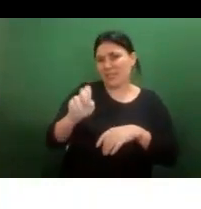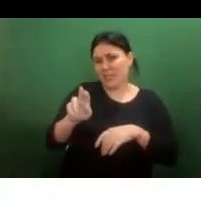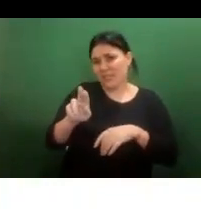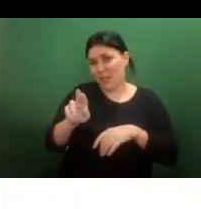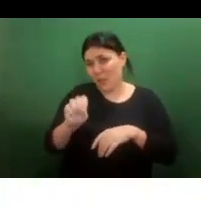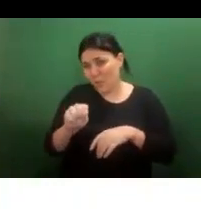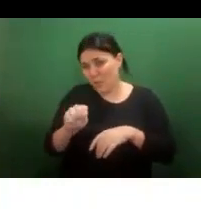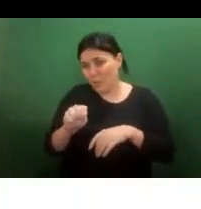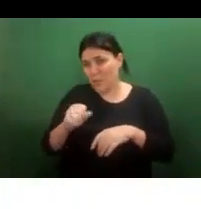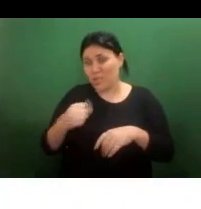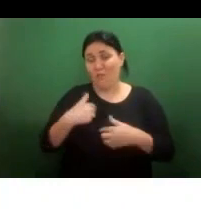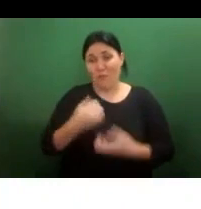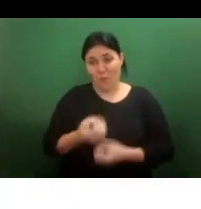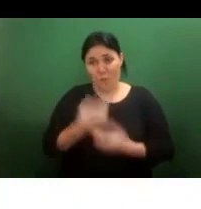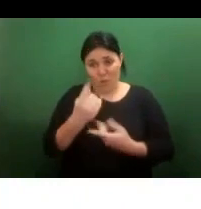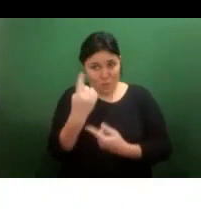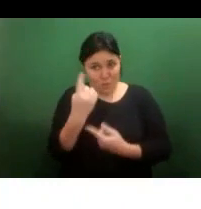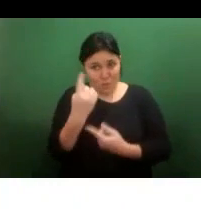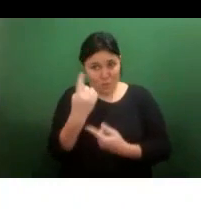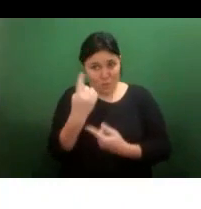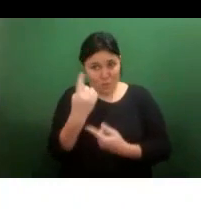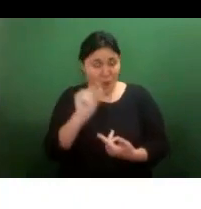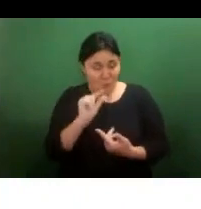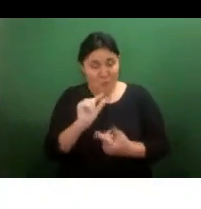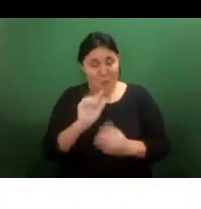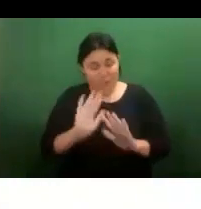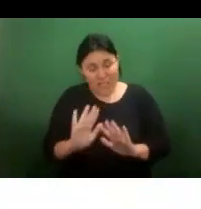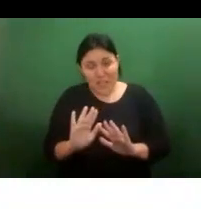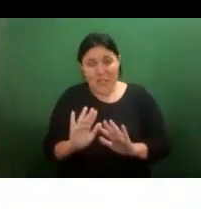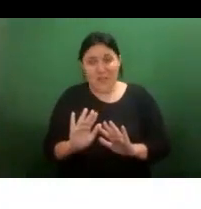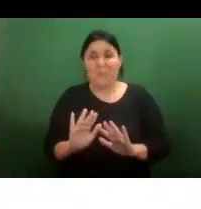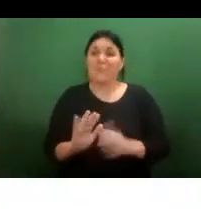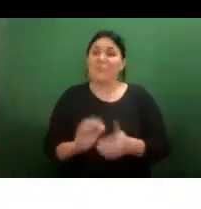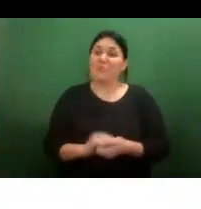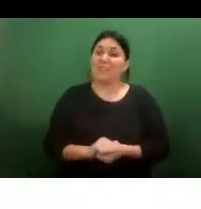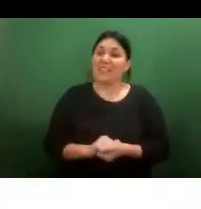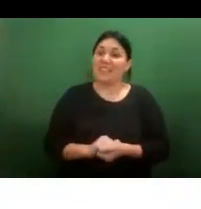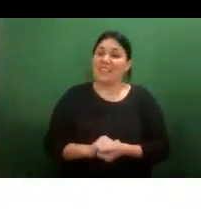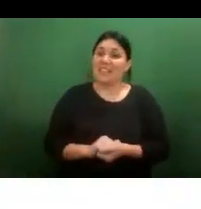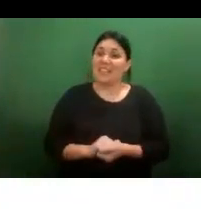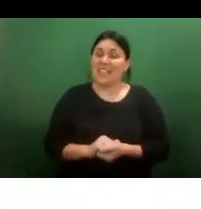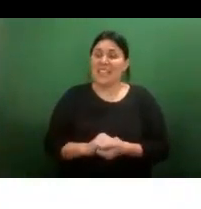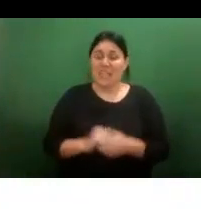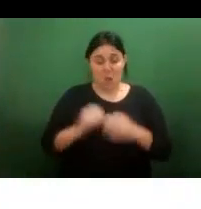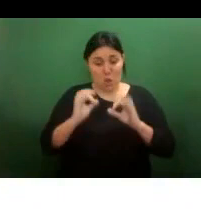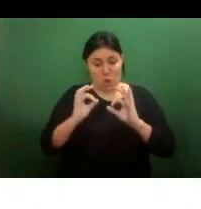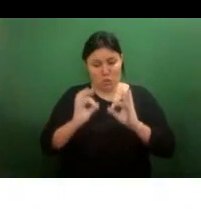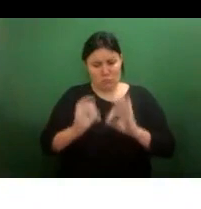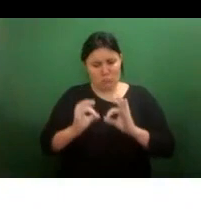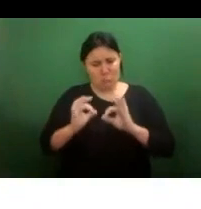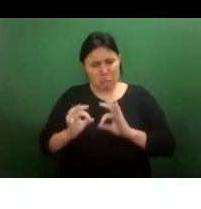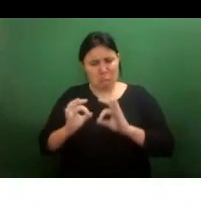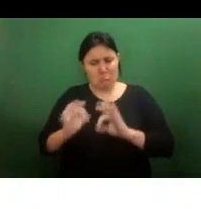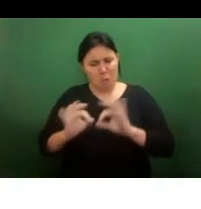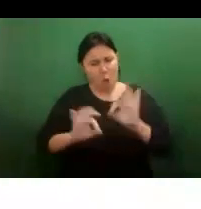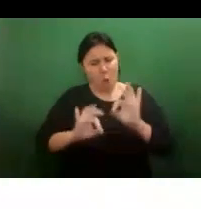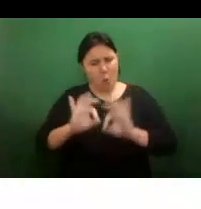contar uma coisa para vocês, eles são pouquinhos, hein? São pouquinhos e está tudo dando certinho, apesar